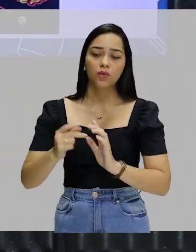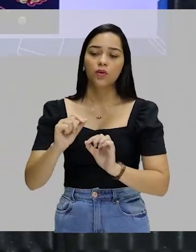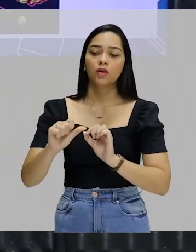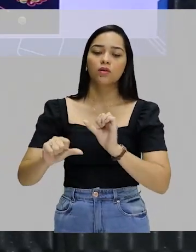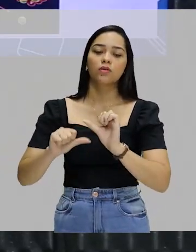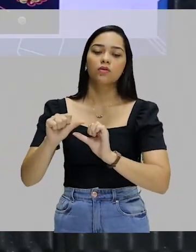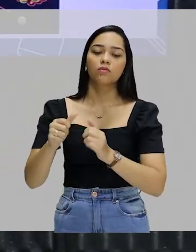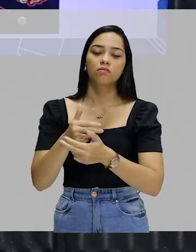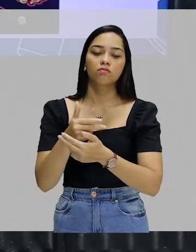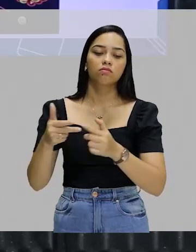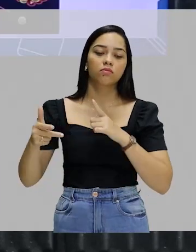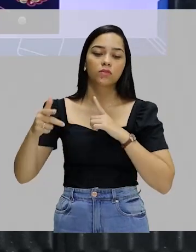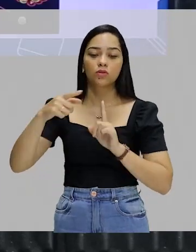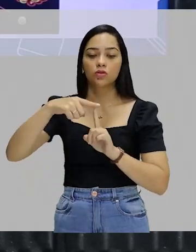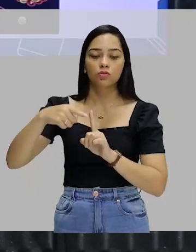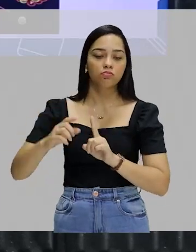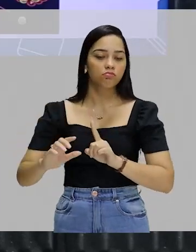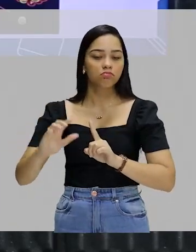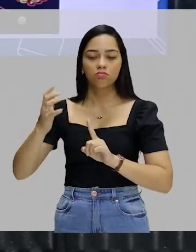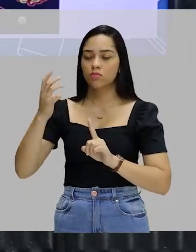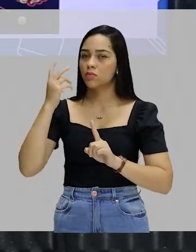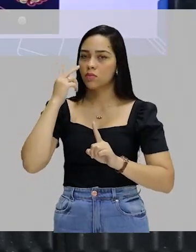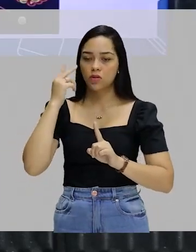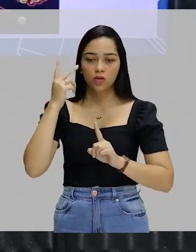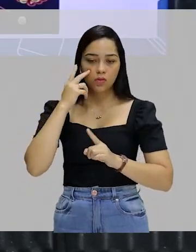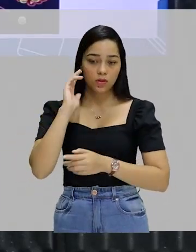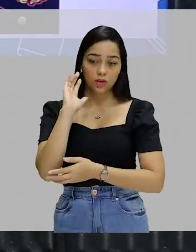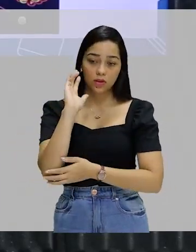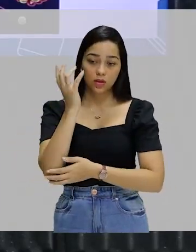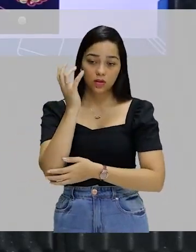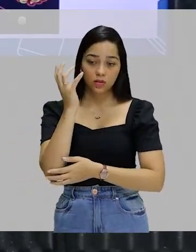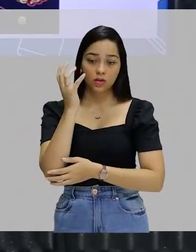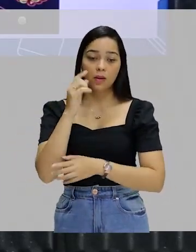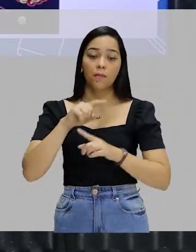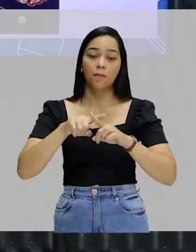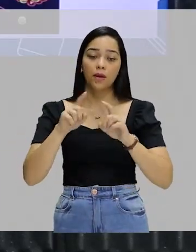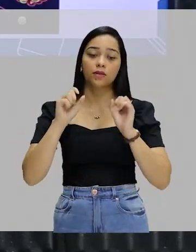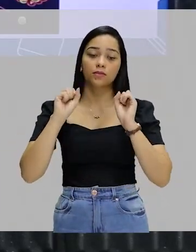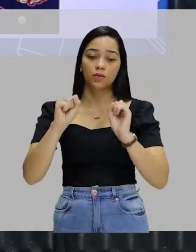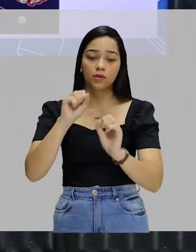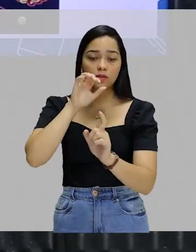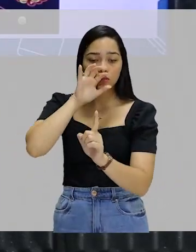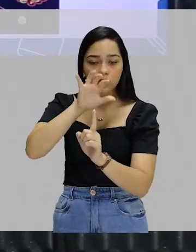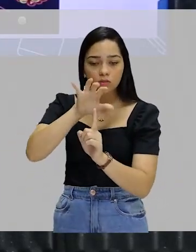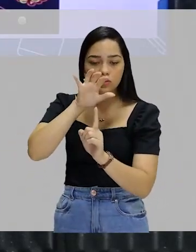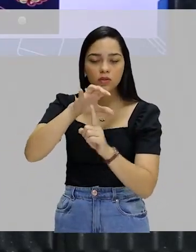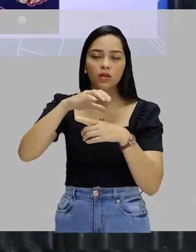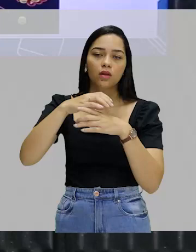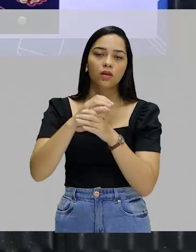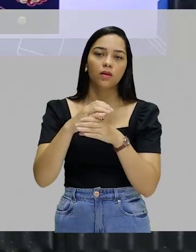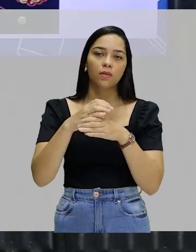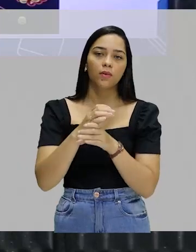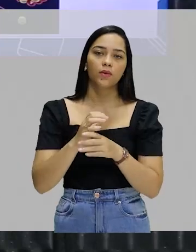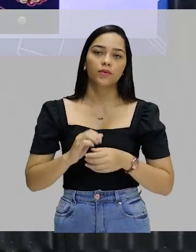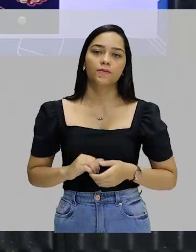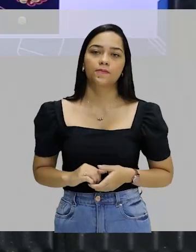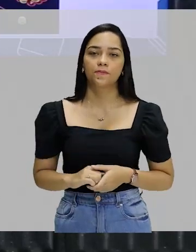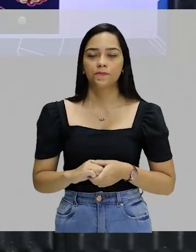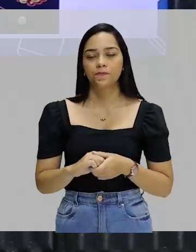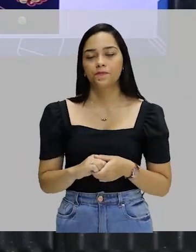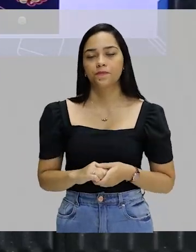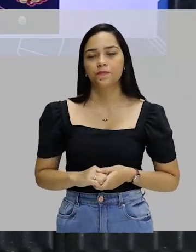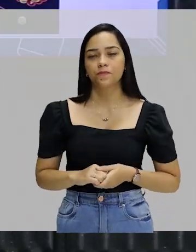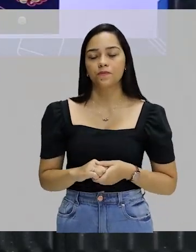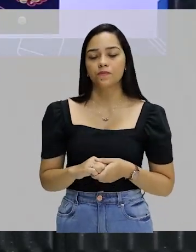significa que ocorre a transformação de um elemento que não ocorreria naturalmente na natureza. Por